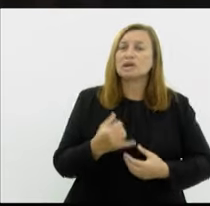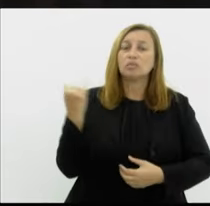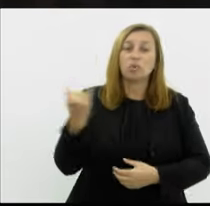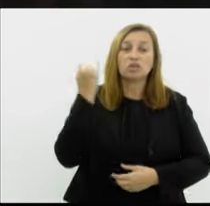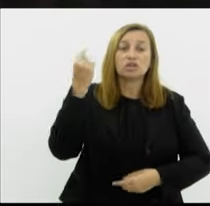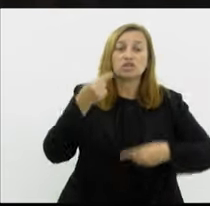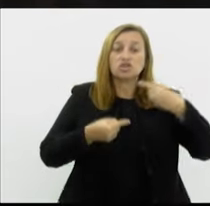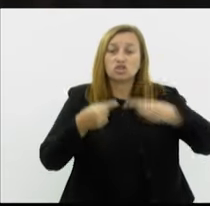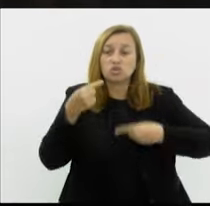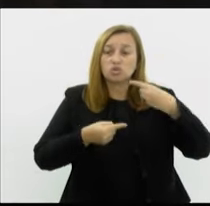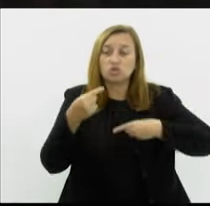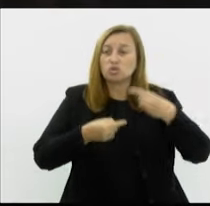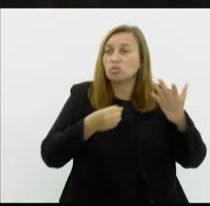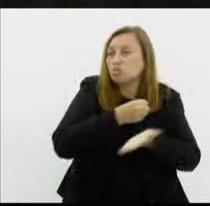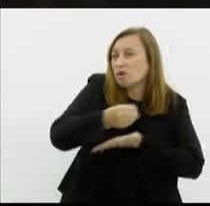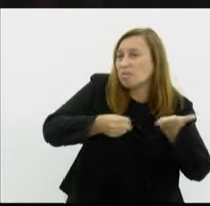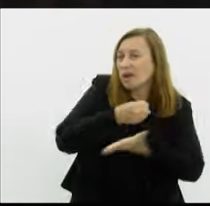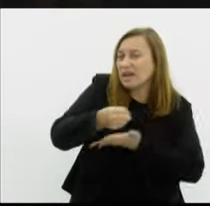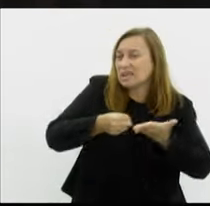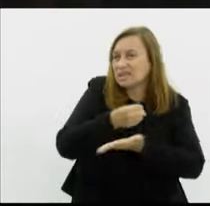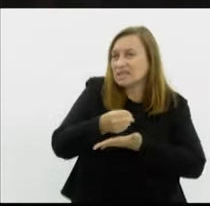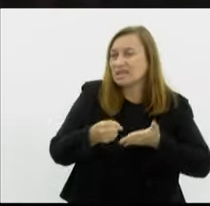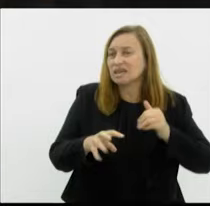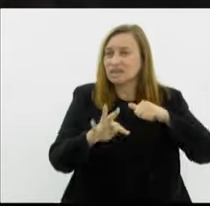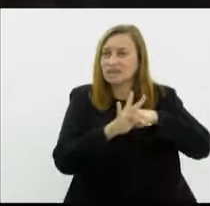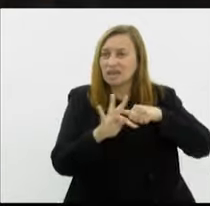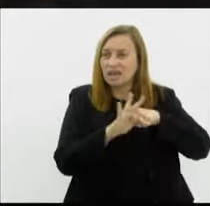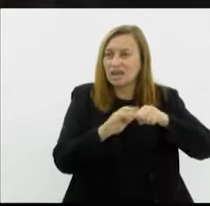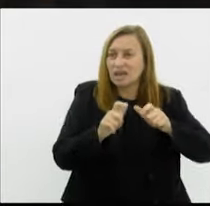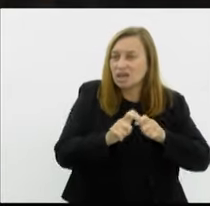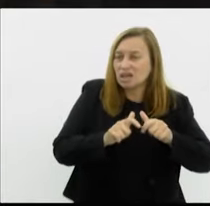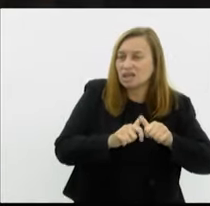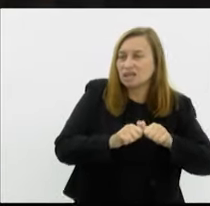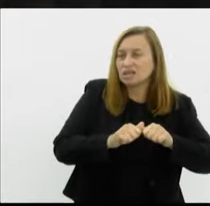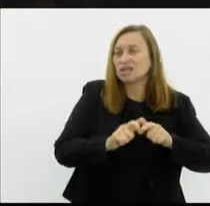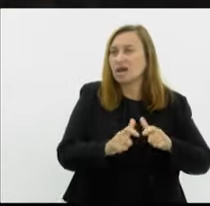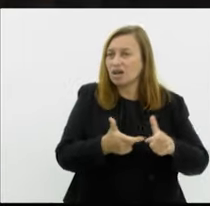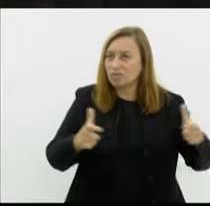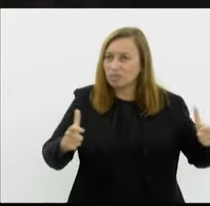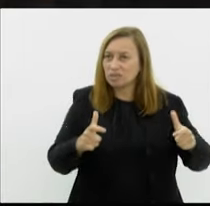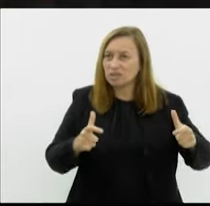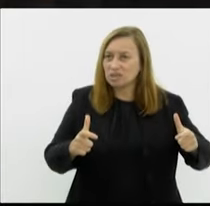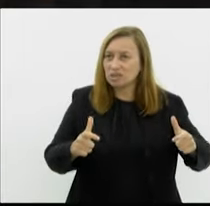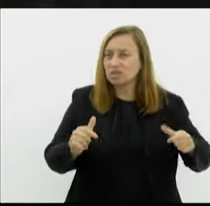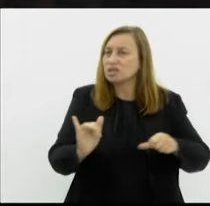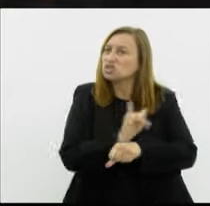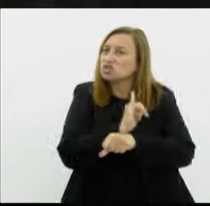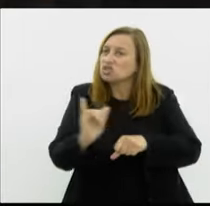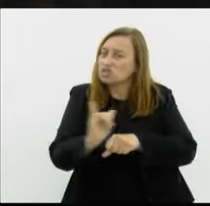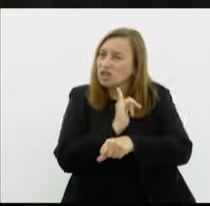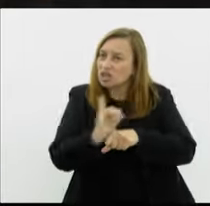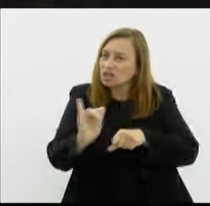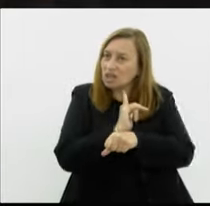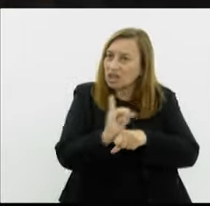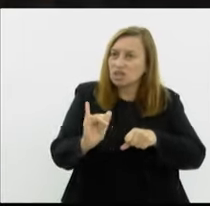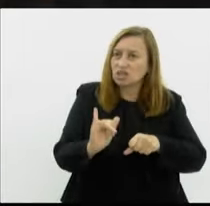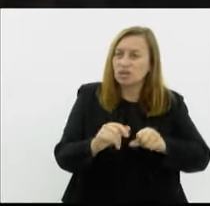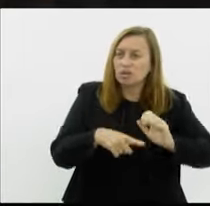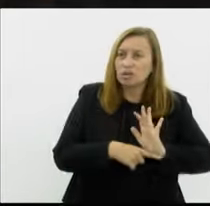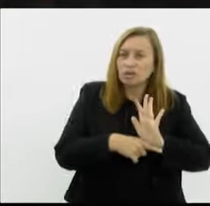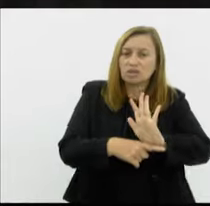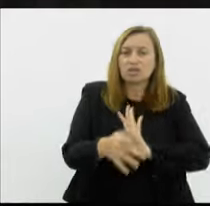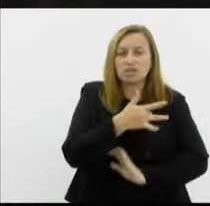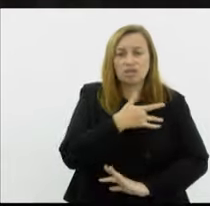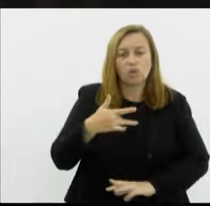com uma base técnica a ampliação dos mecanismos de aferir sobre a saúde da